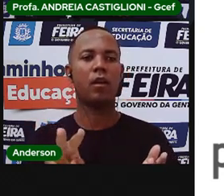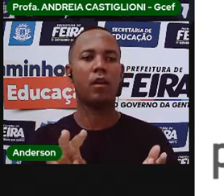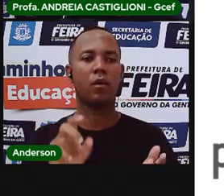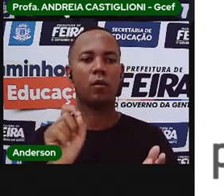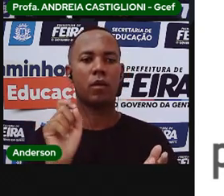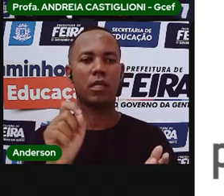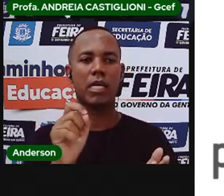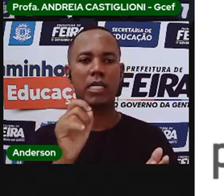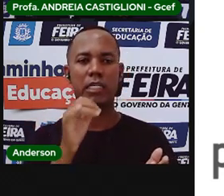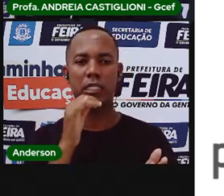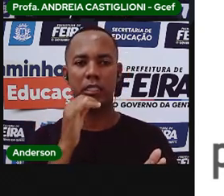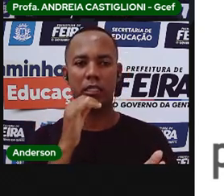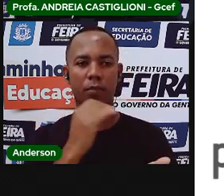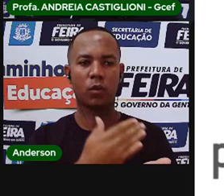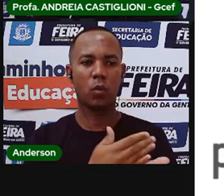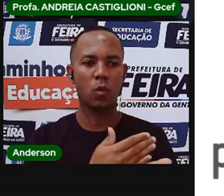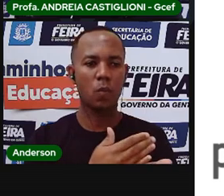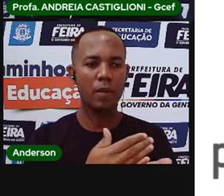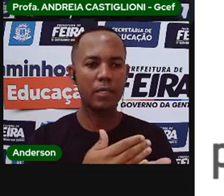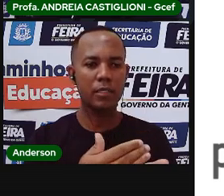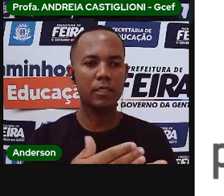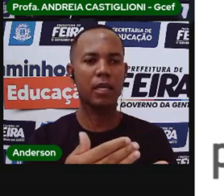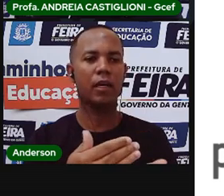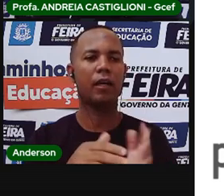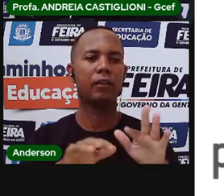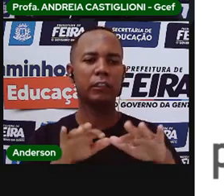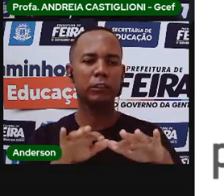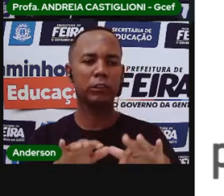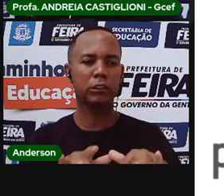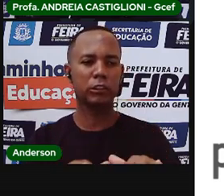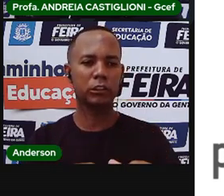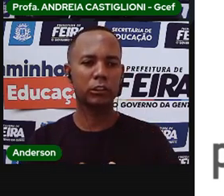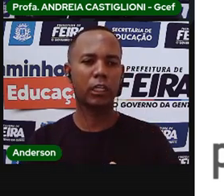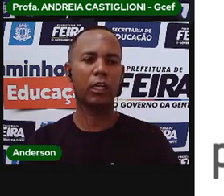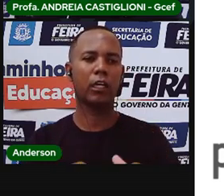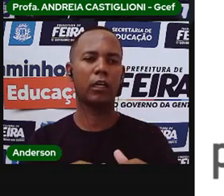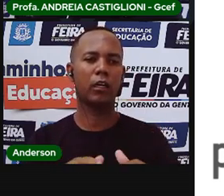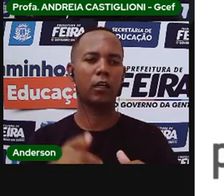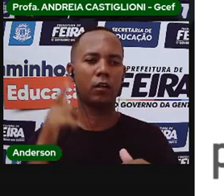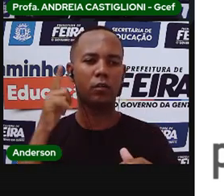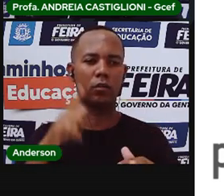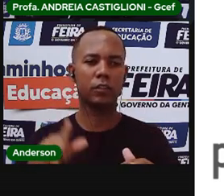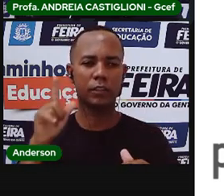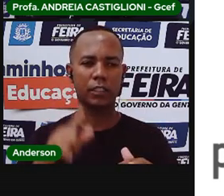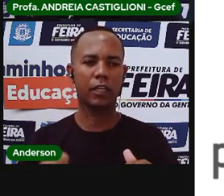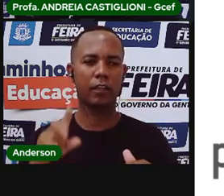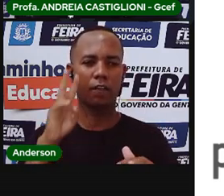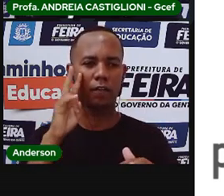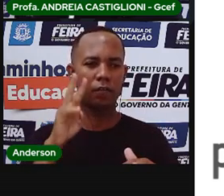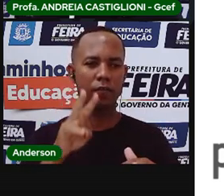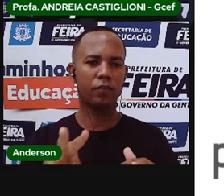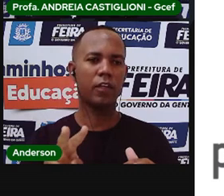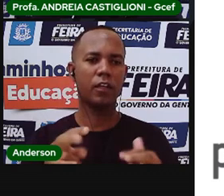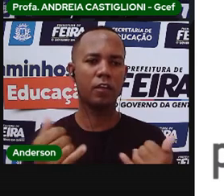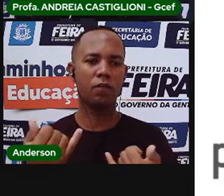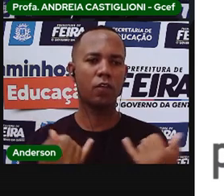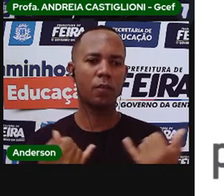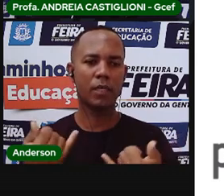no momento em que vocês começarem a digitar, a gente consegue ver as informações que vocês colocam